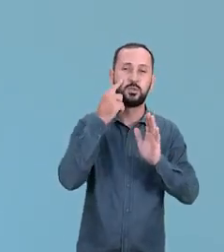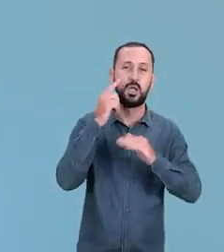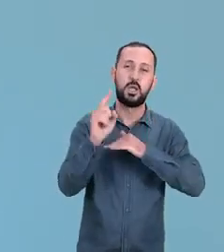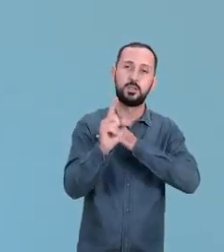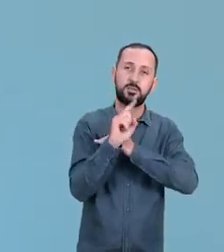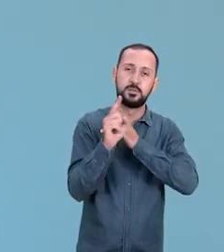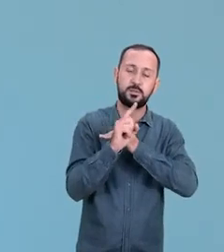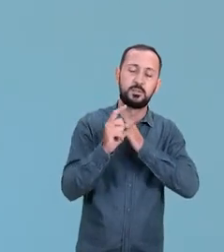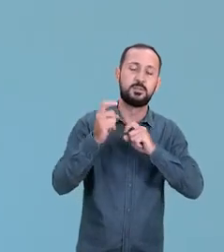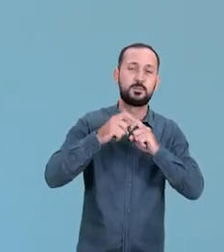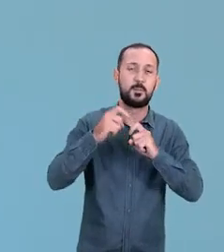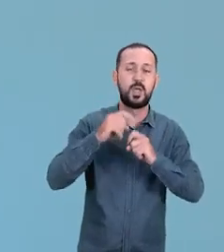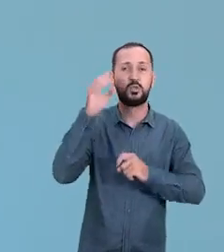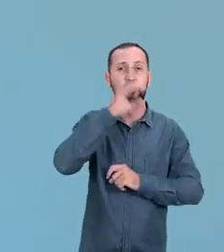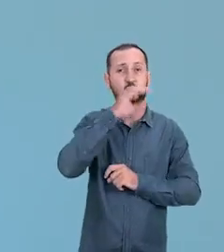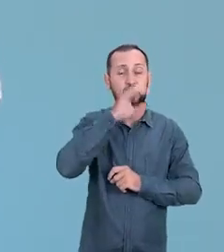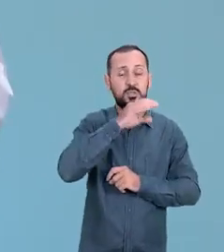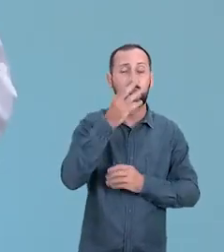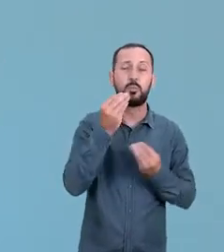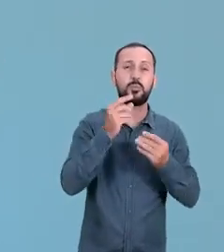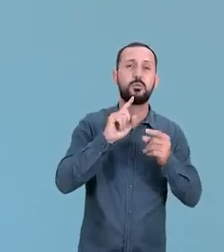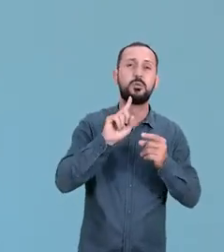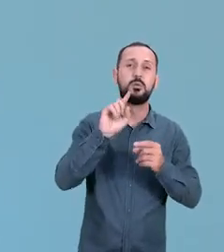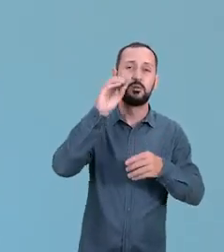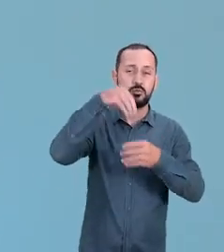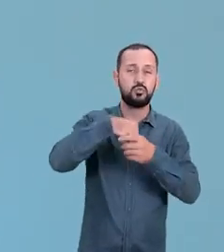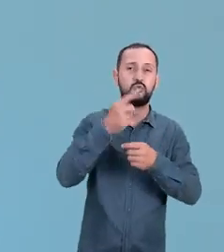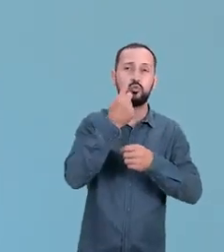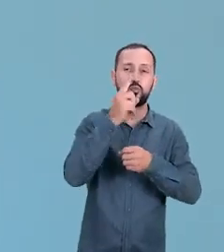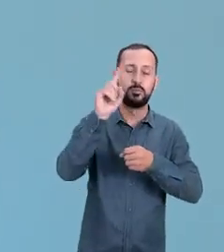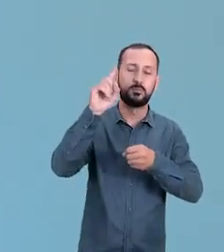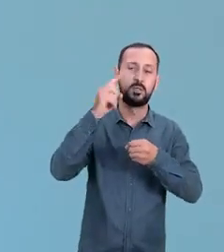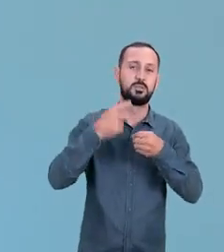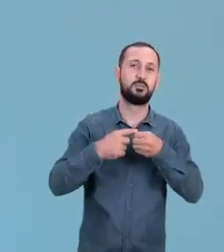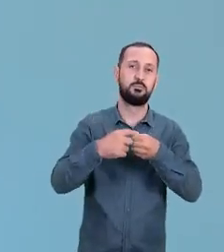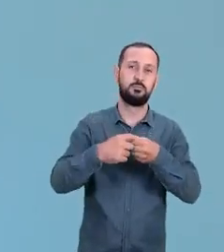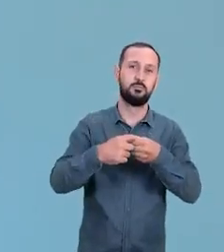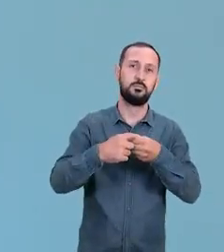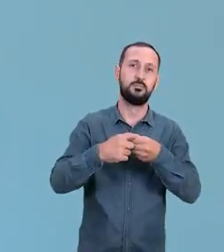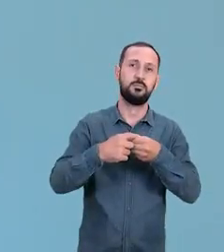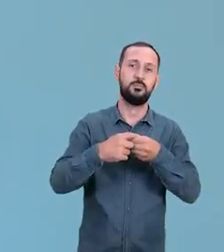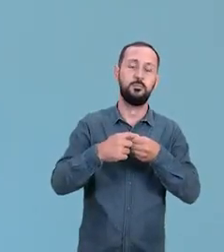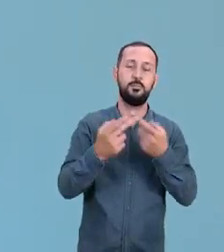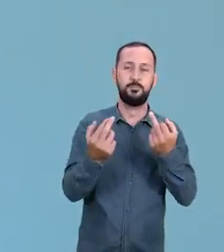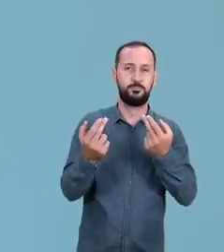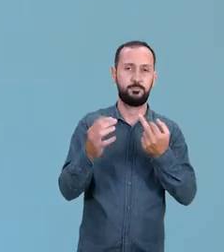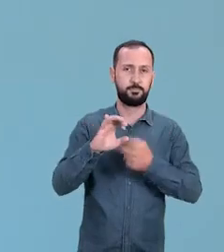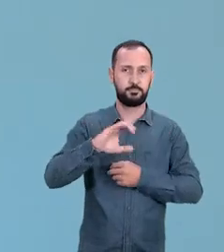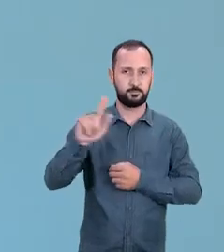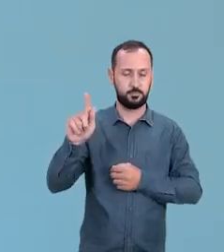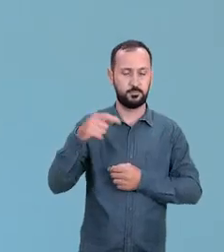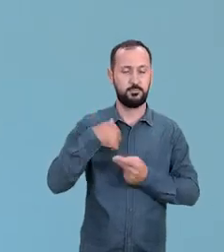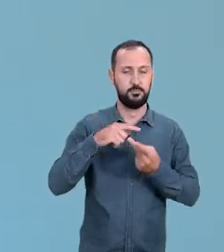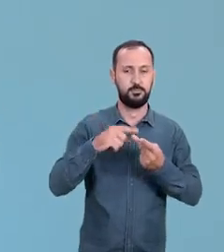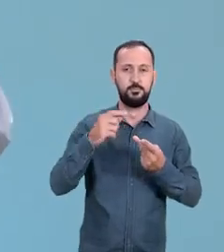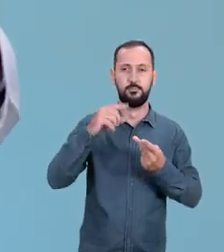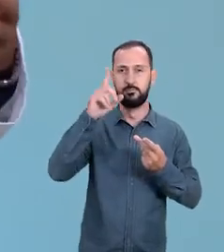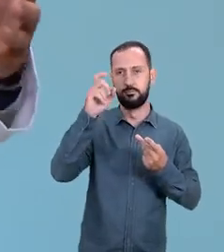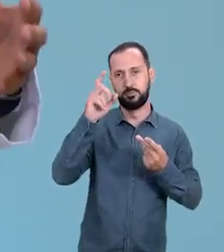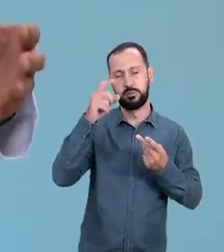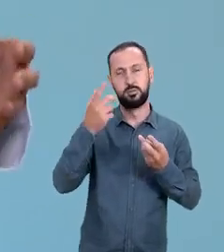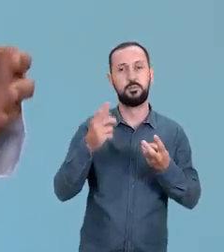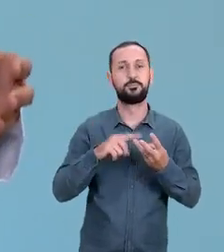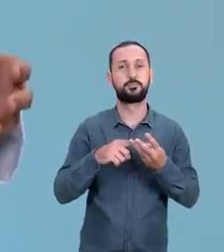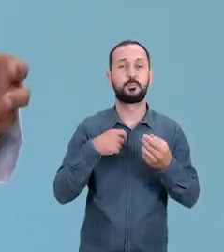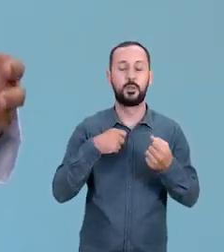assistência de média e alta complexidade em uma cidade, ou em duas cidades no máximo, como Campo Grande e Dourados. Nós temos